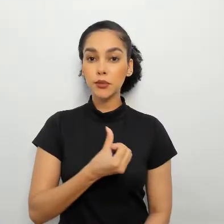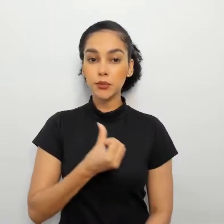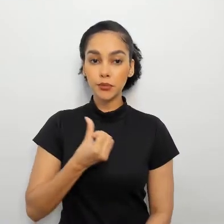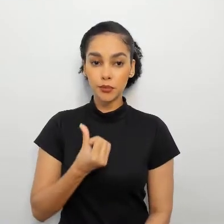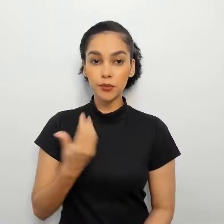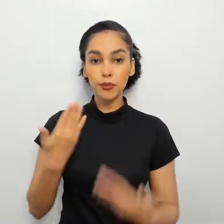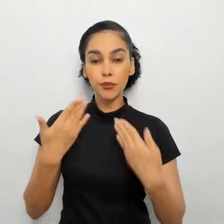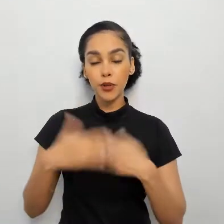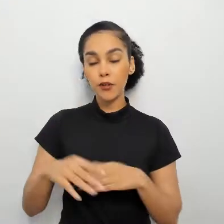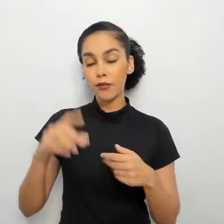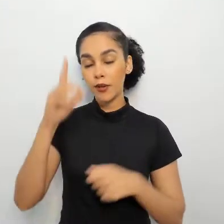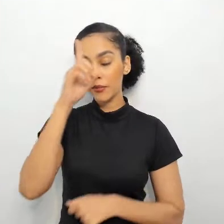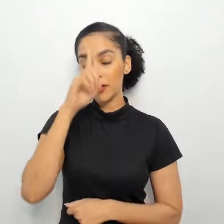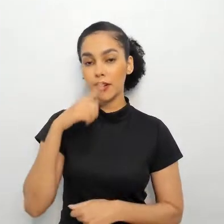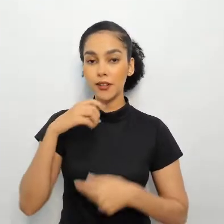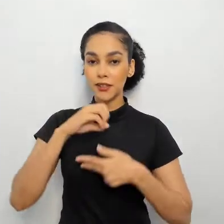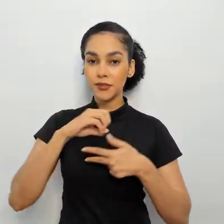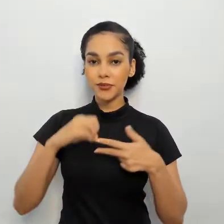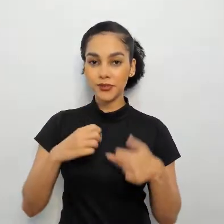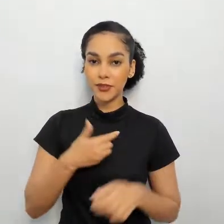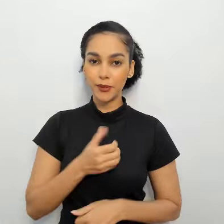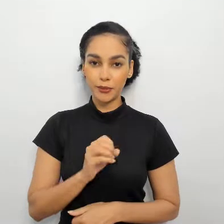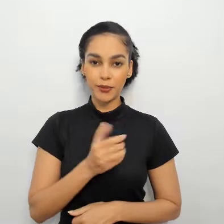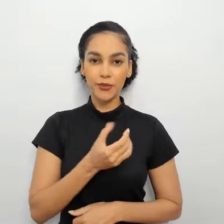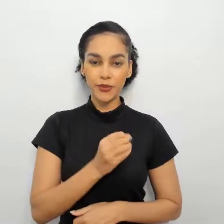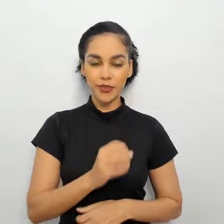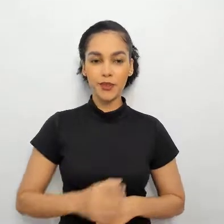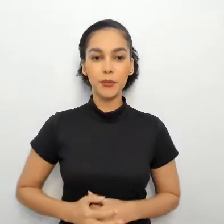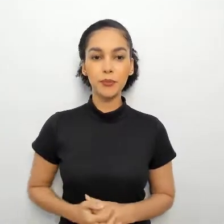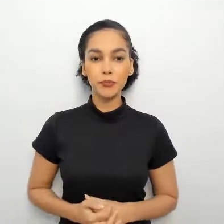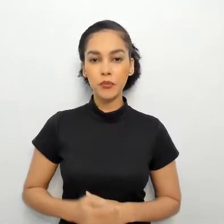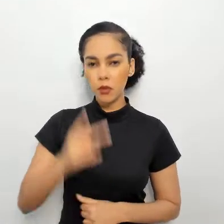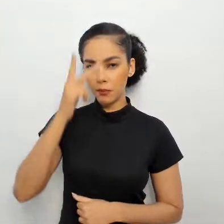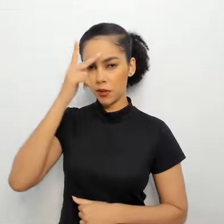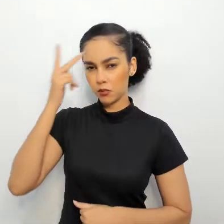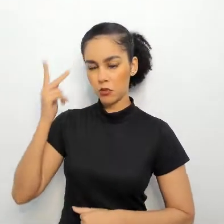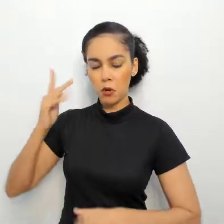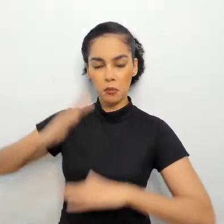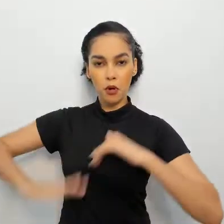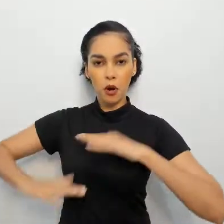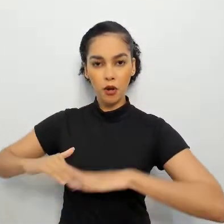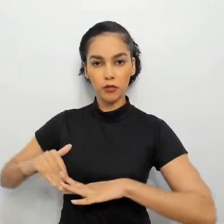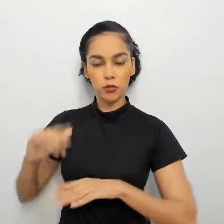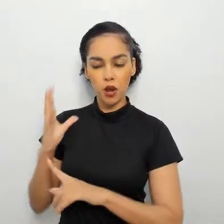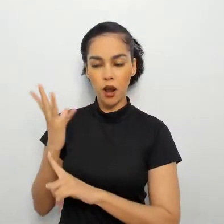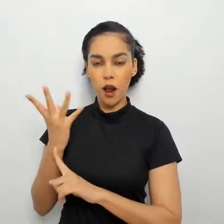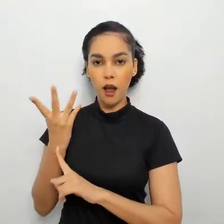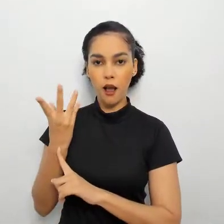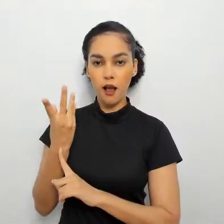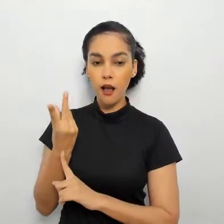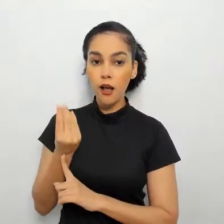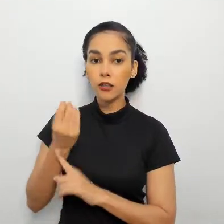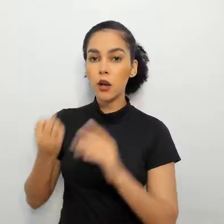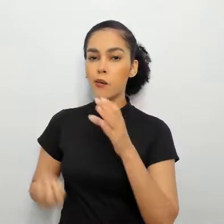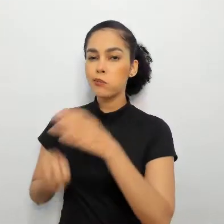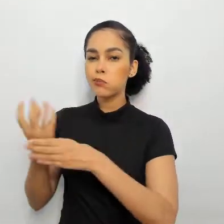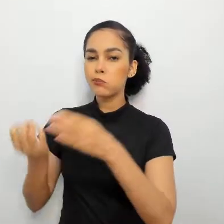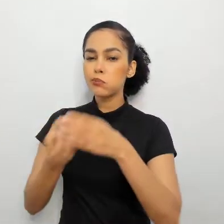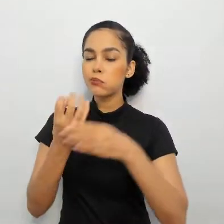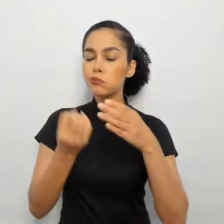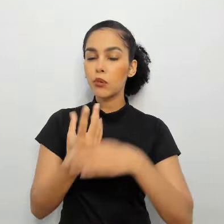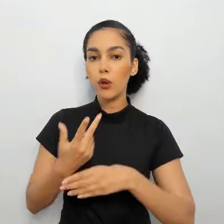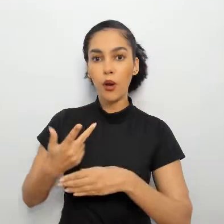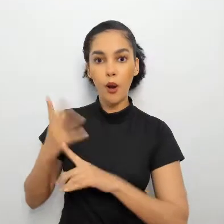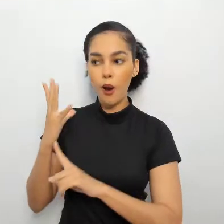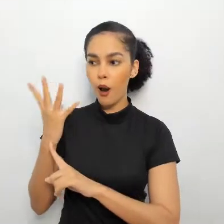Questão 166 da prova amarela de 2020. O artista gráfico holandês Maurits Escher criou